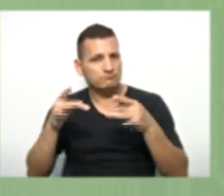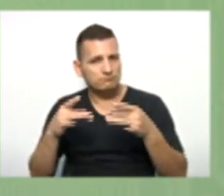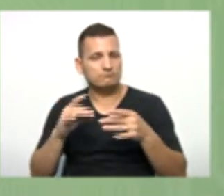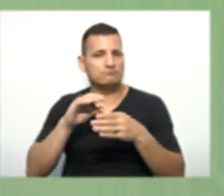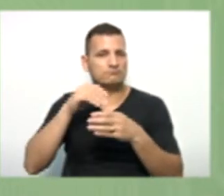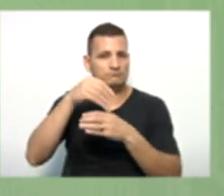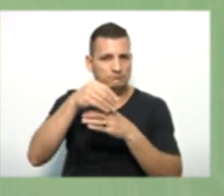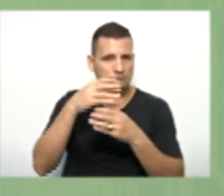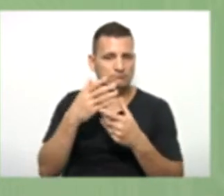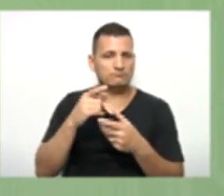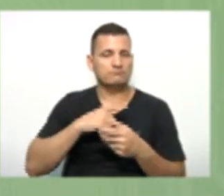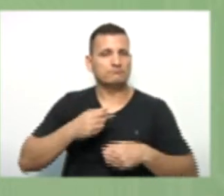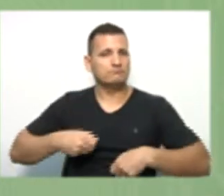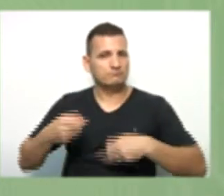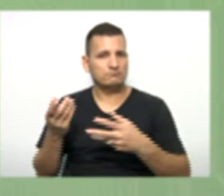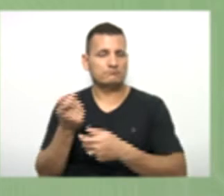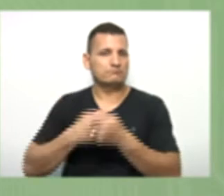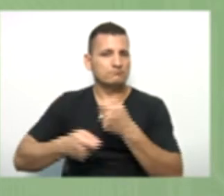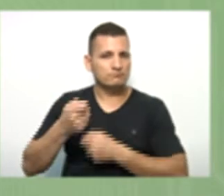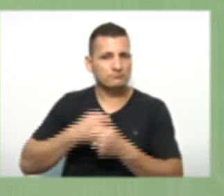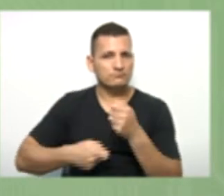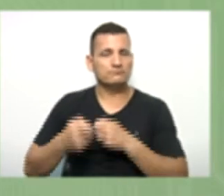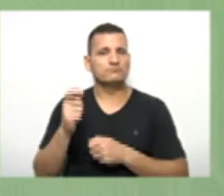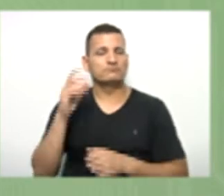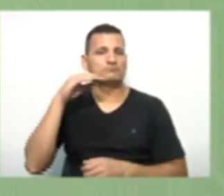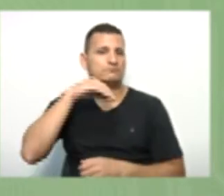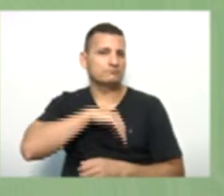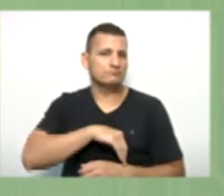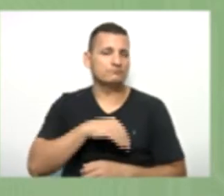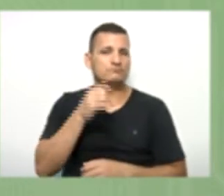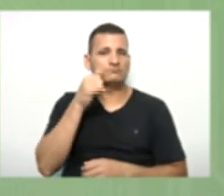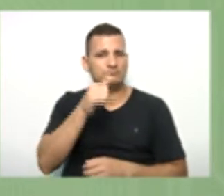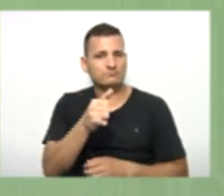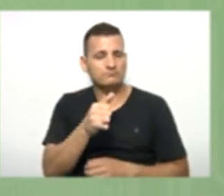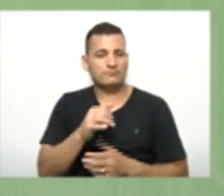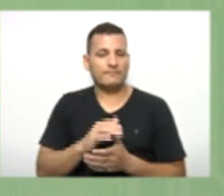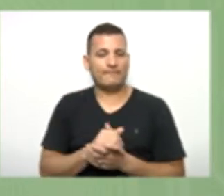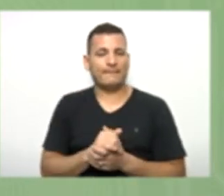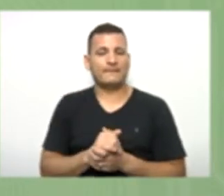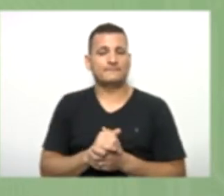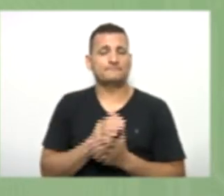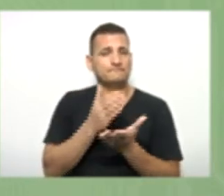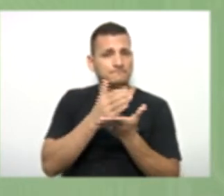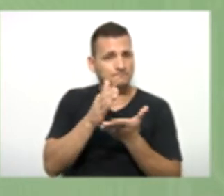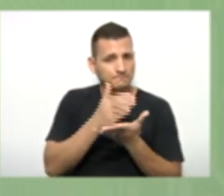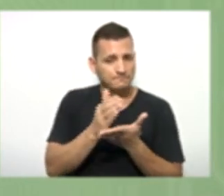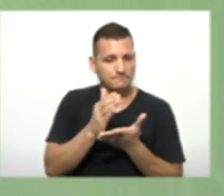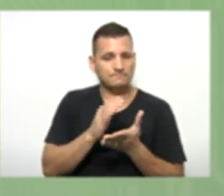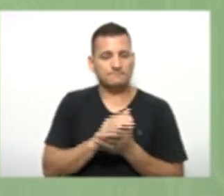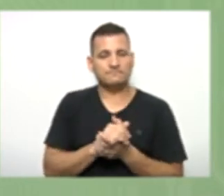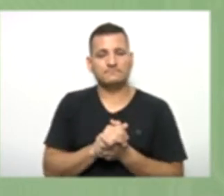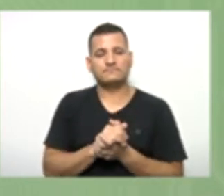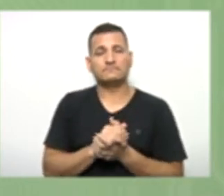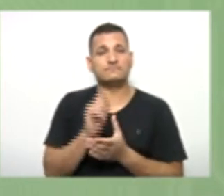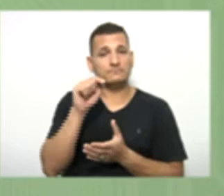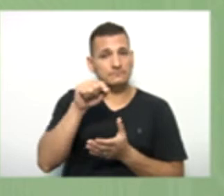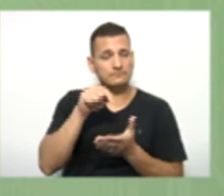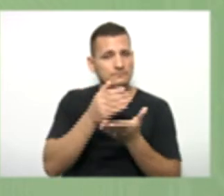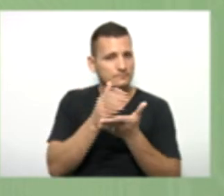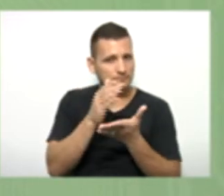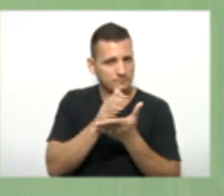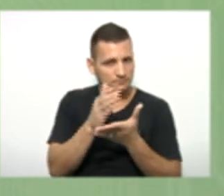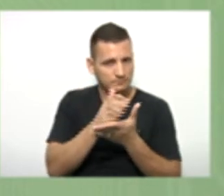despesas administrativas, que entra o salário, a energia, aqui as sobras, e dessas sobras